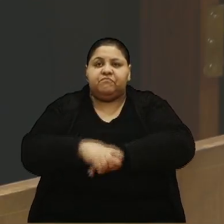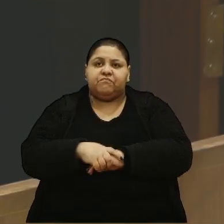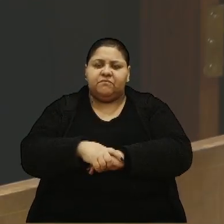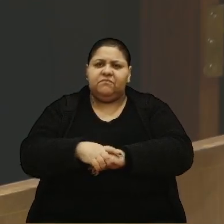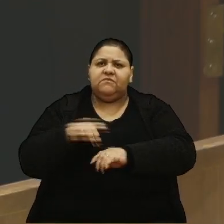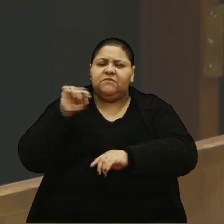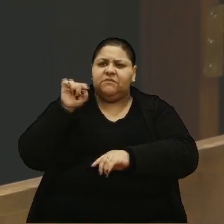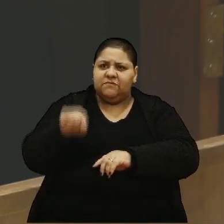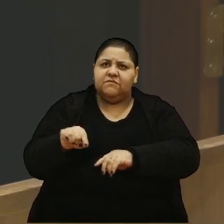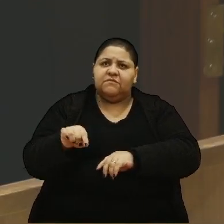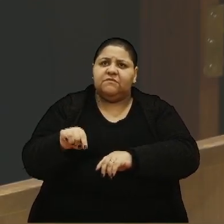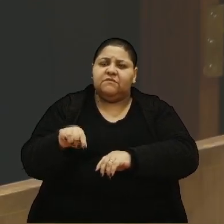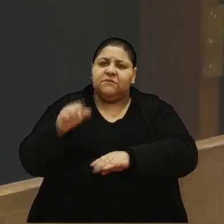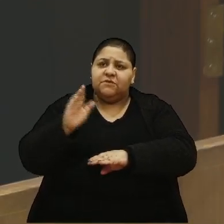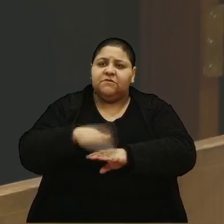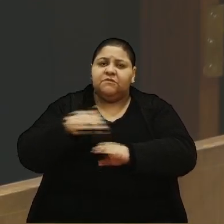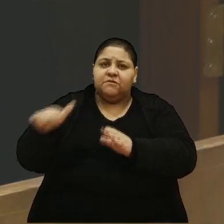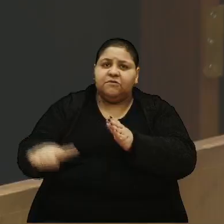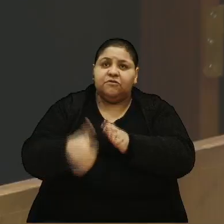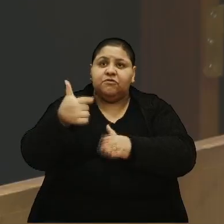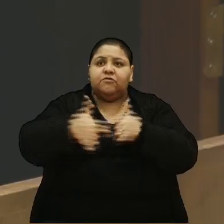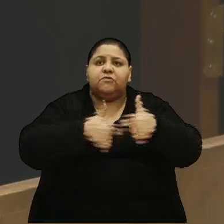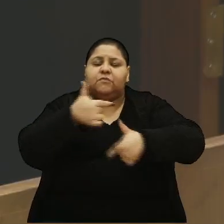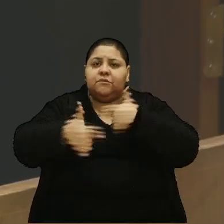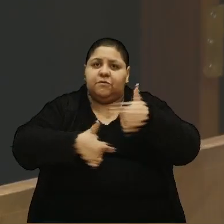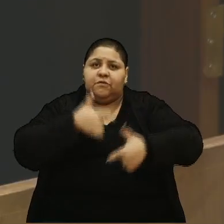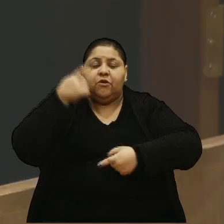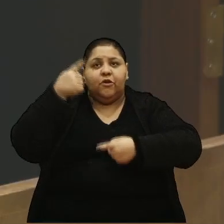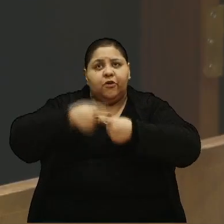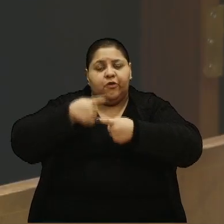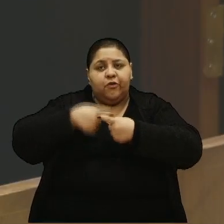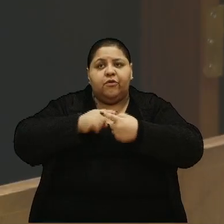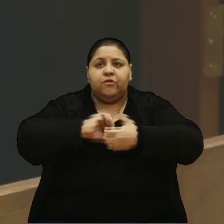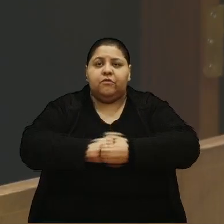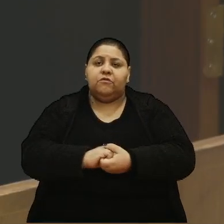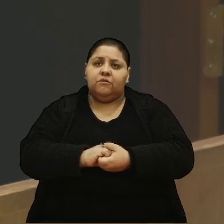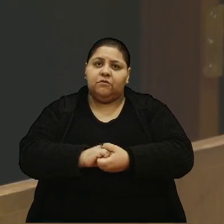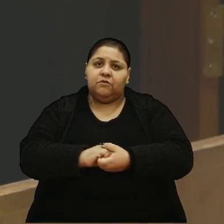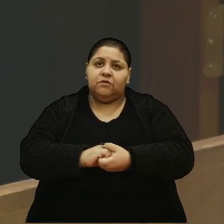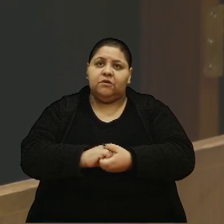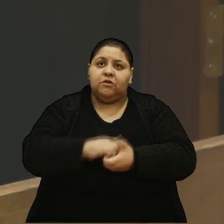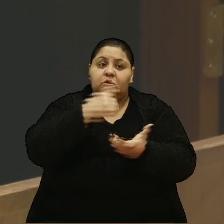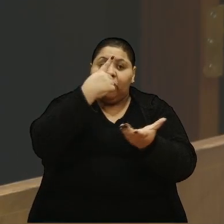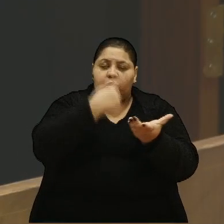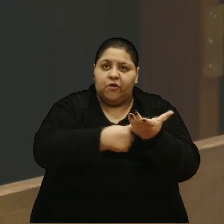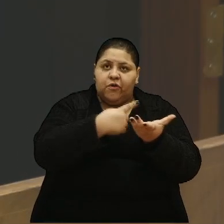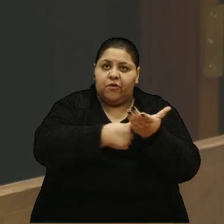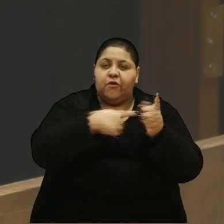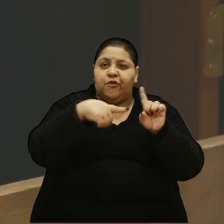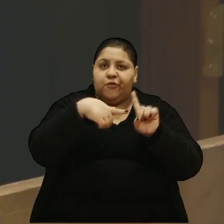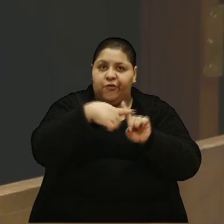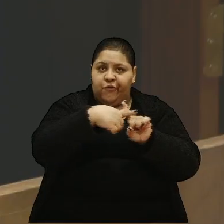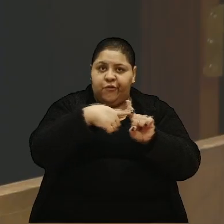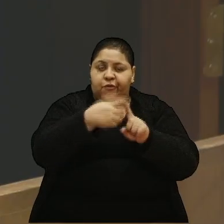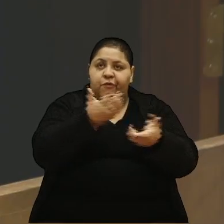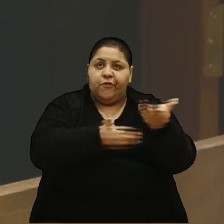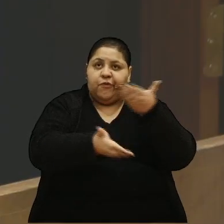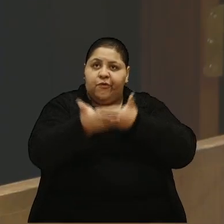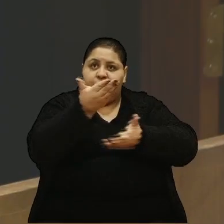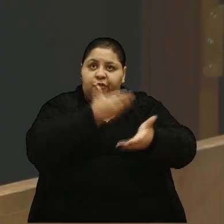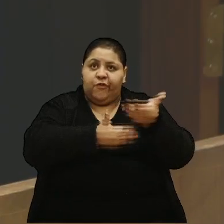a gente dá mais otimização do serviço, porque por vezes o Agenda Mais, os atendentes